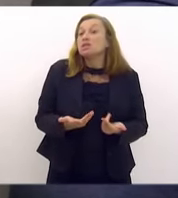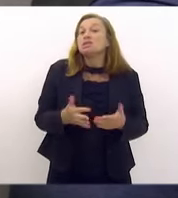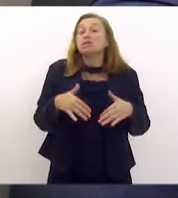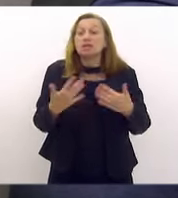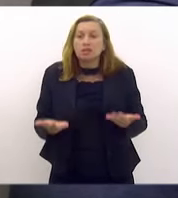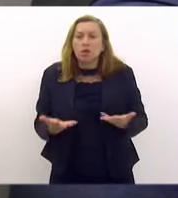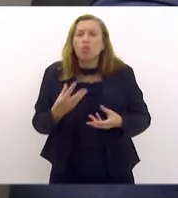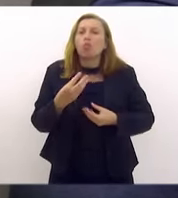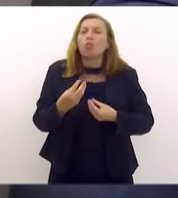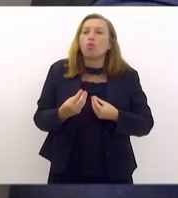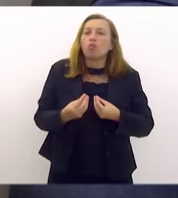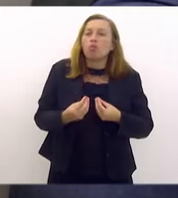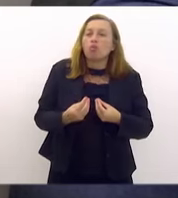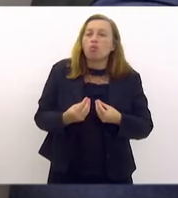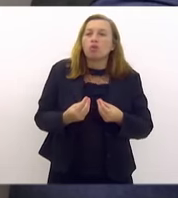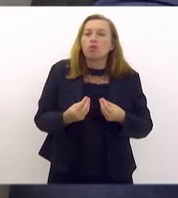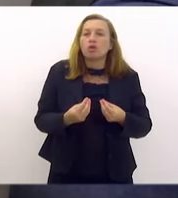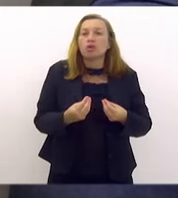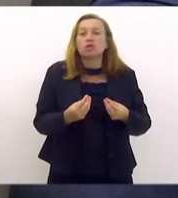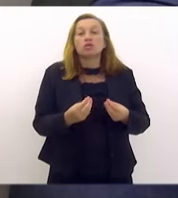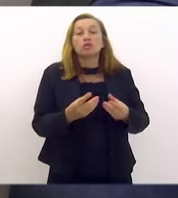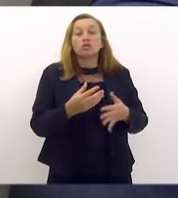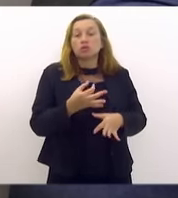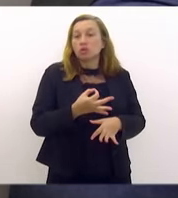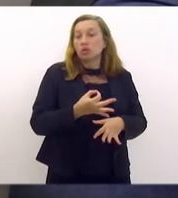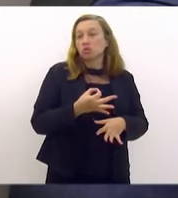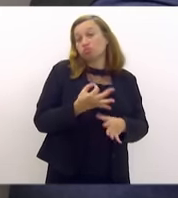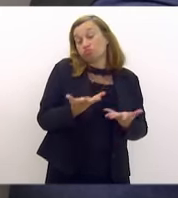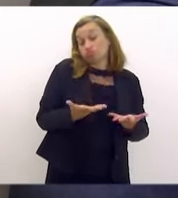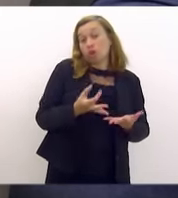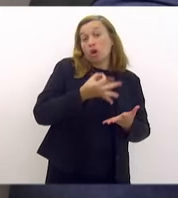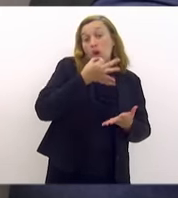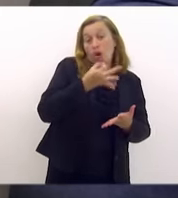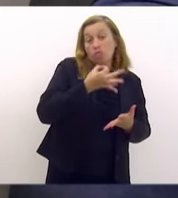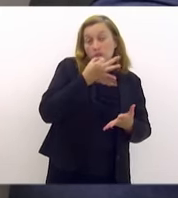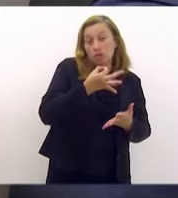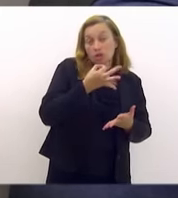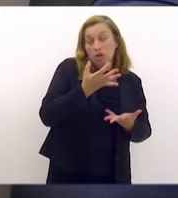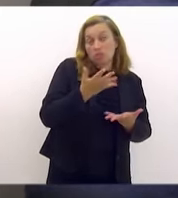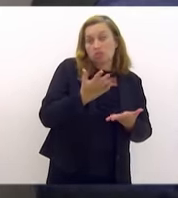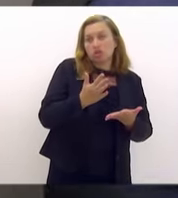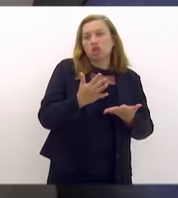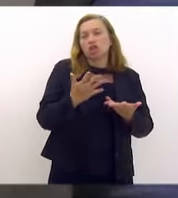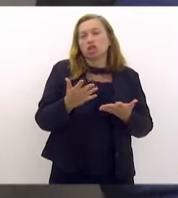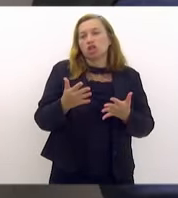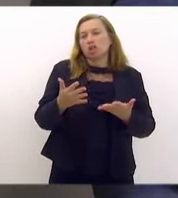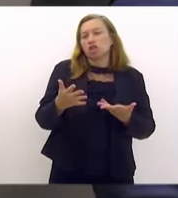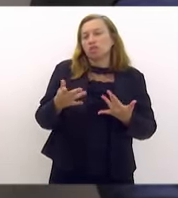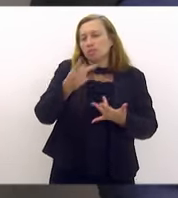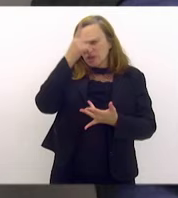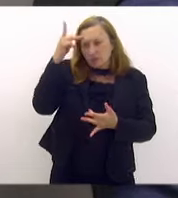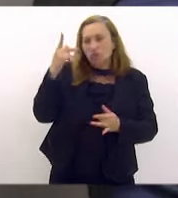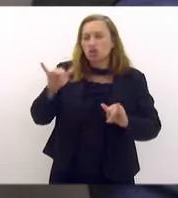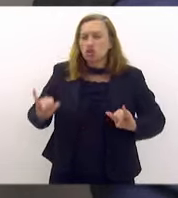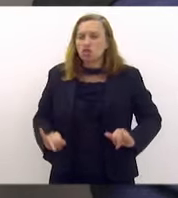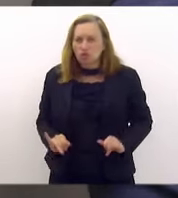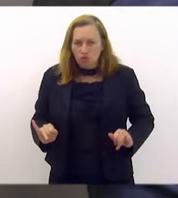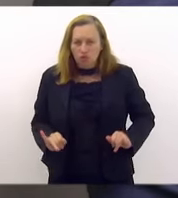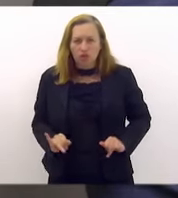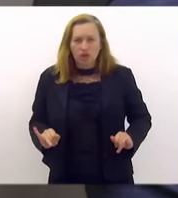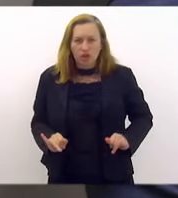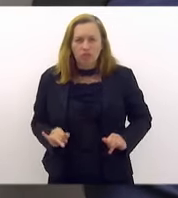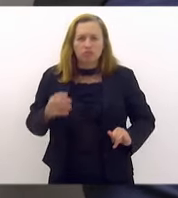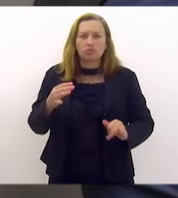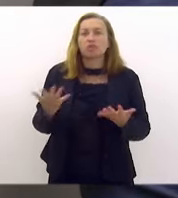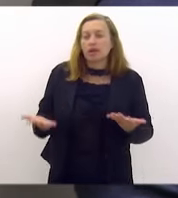né então assim parte vem dos depoimentos aqui parte vem da Bas em diligência que a comissão tá